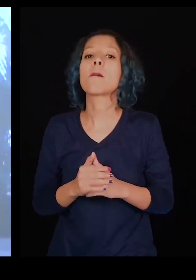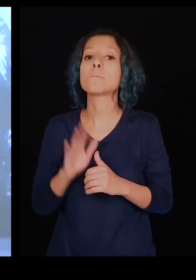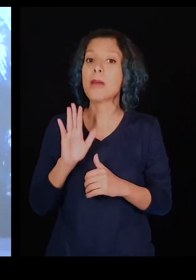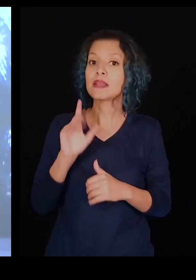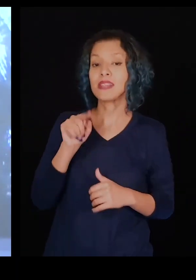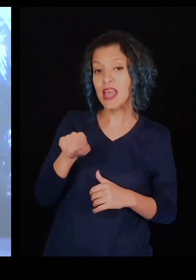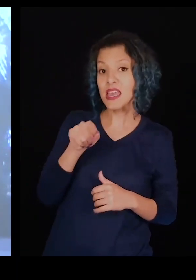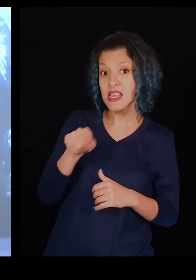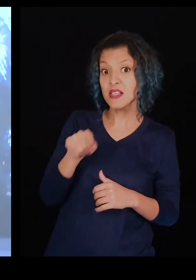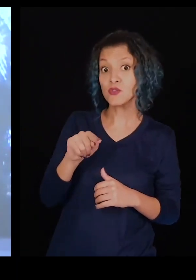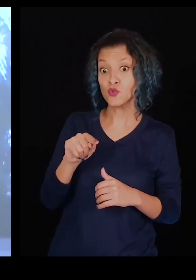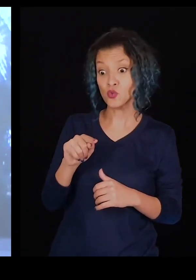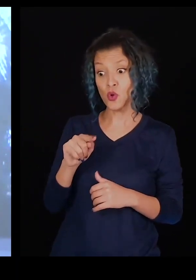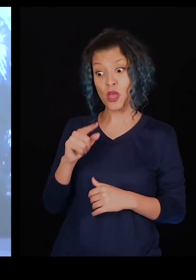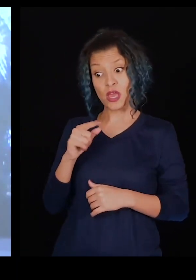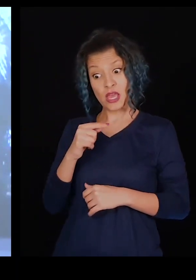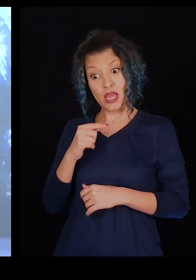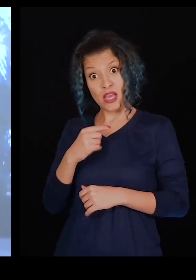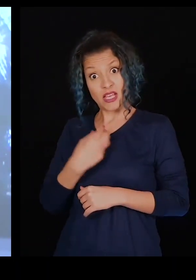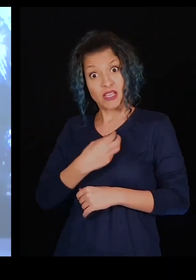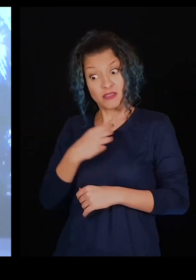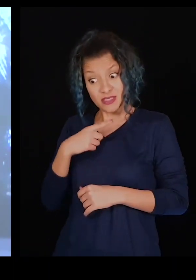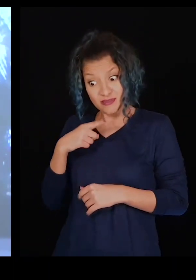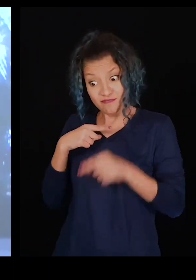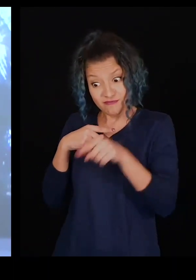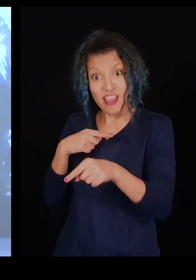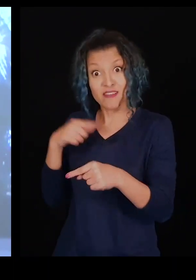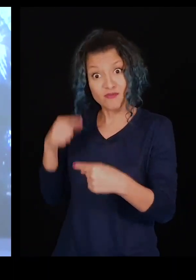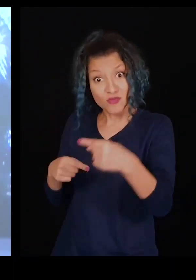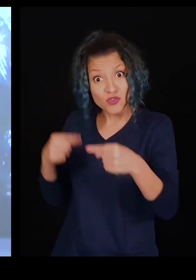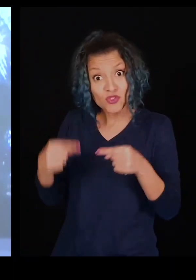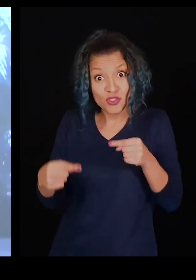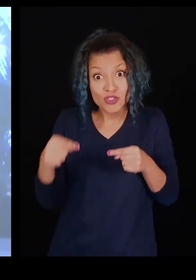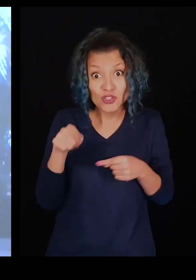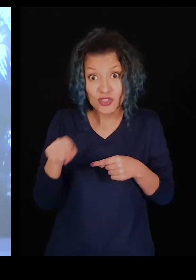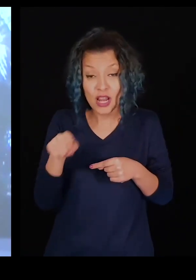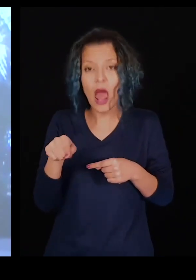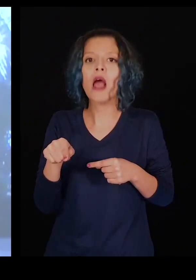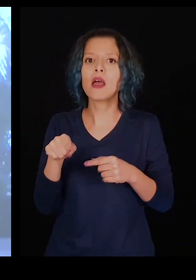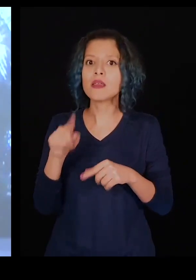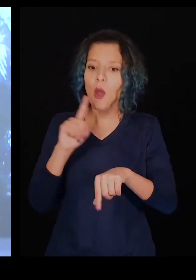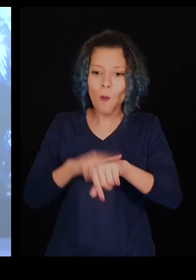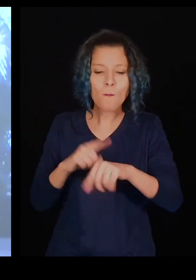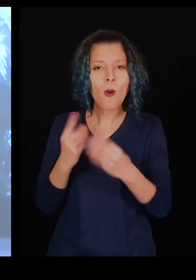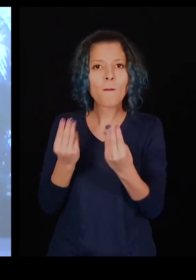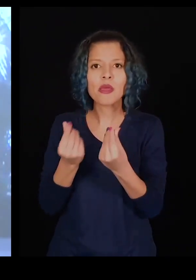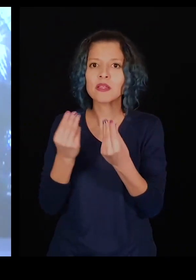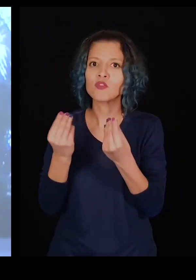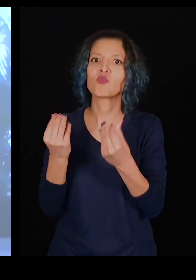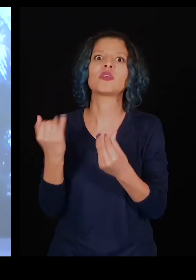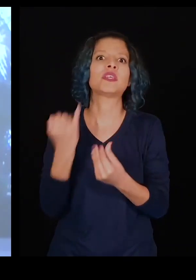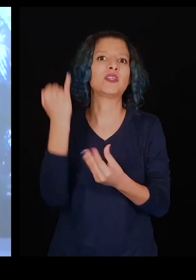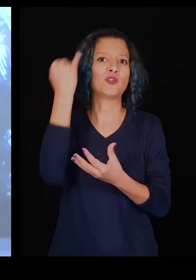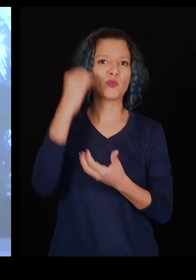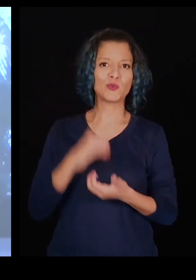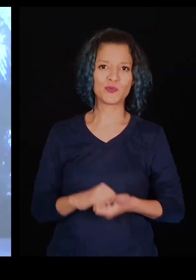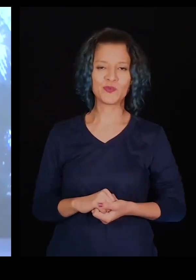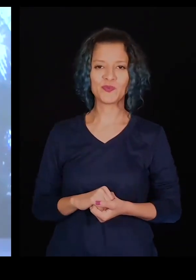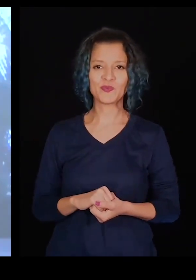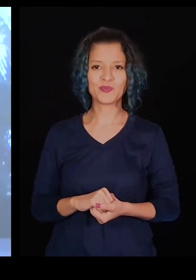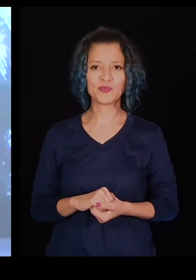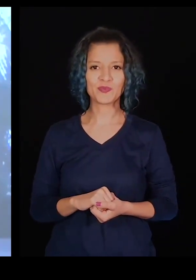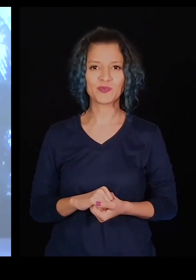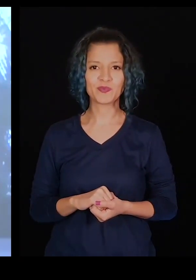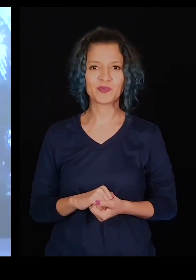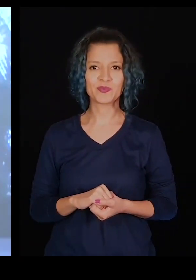que existe e a gente vive esse momento na Vale muito rico. Ô Mário, e você lá